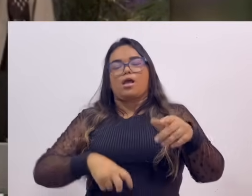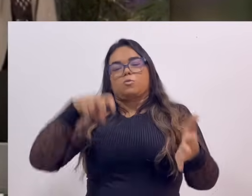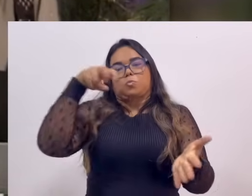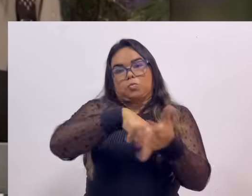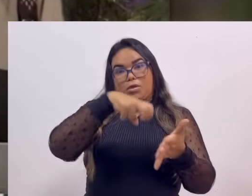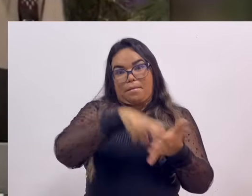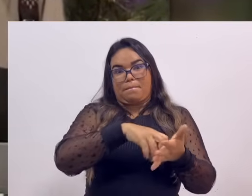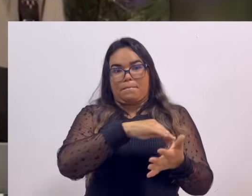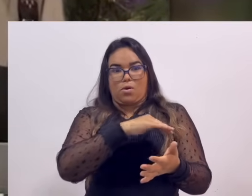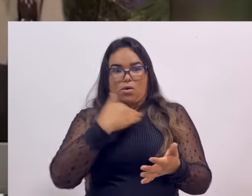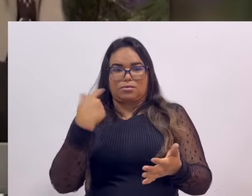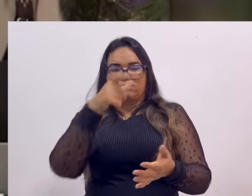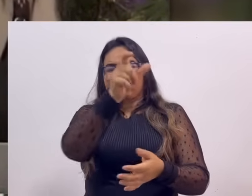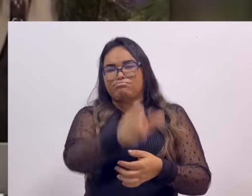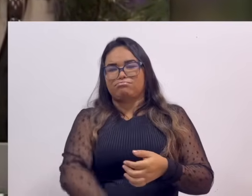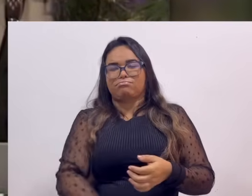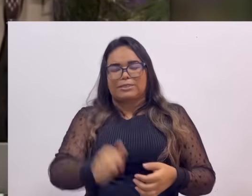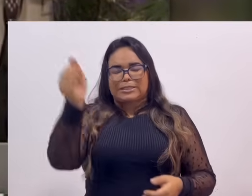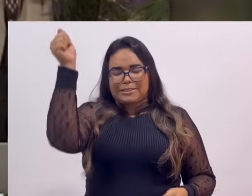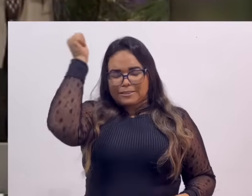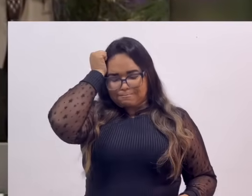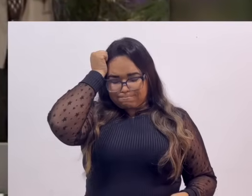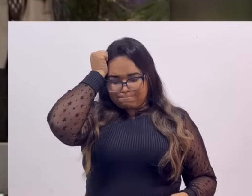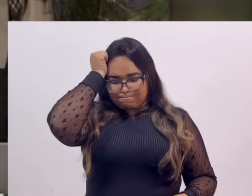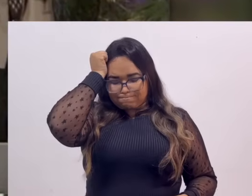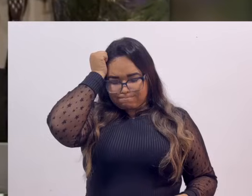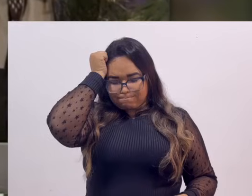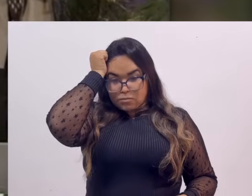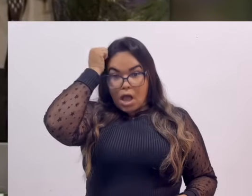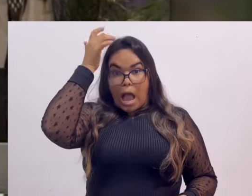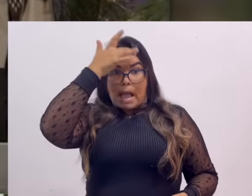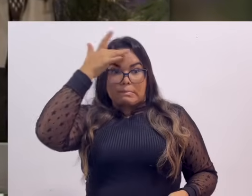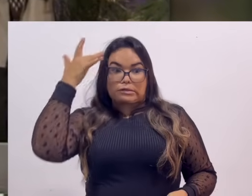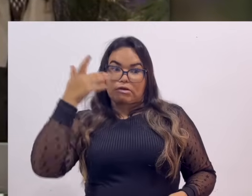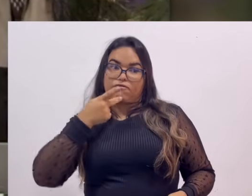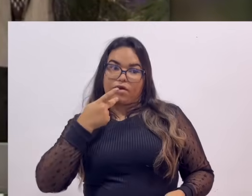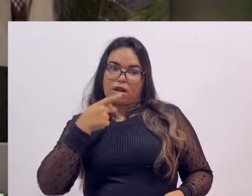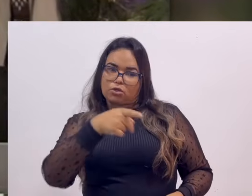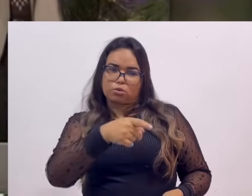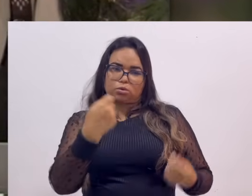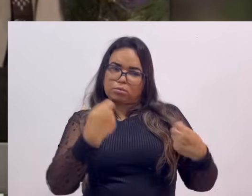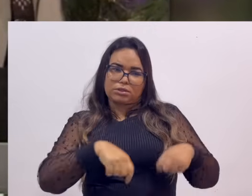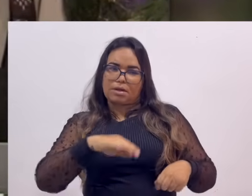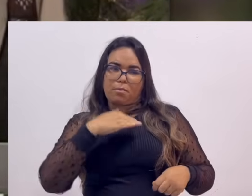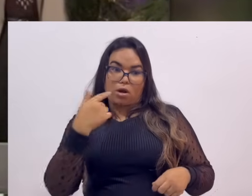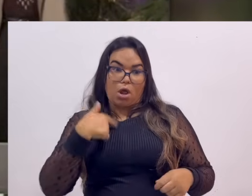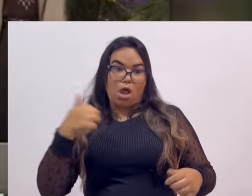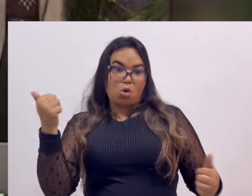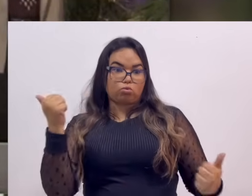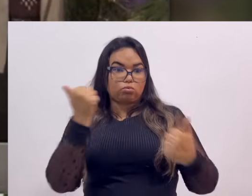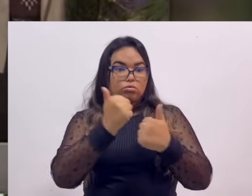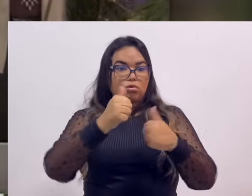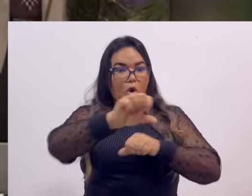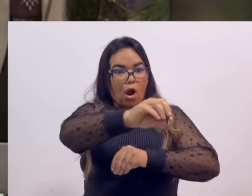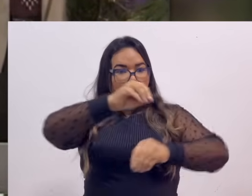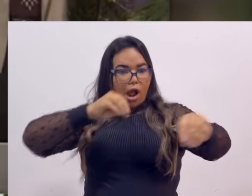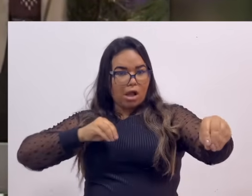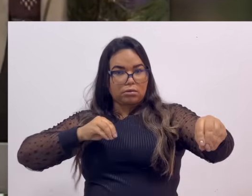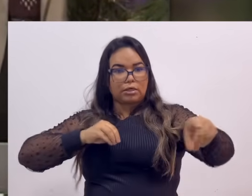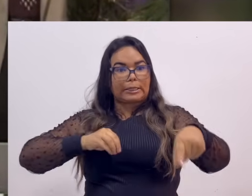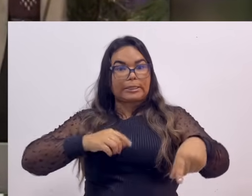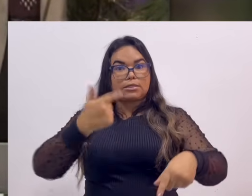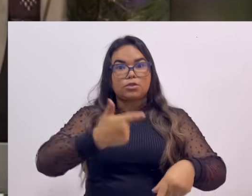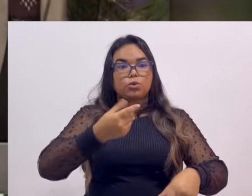E ali está ele. E alguém está disposto a trocar de lugar com ele. E ele tem uma segunda oportunidade.